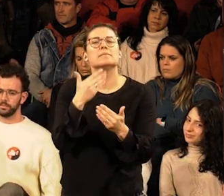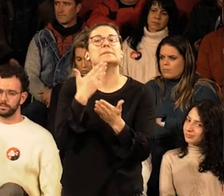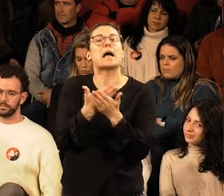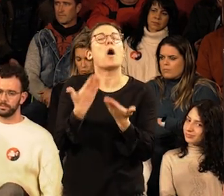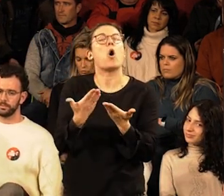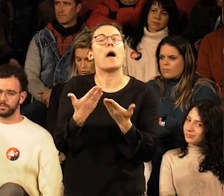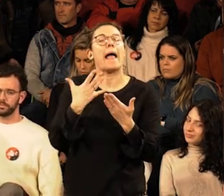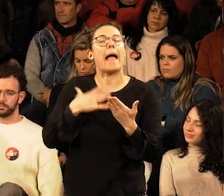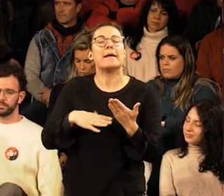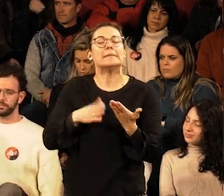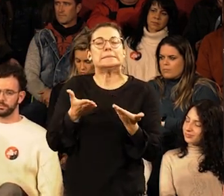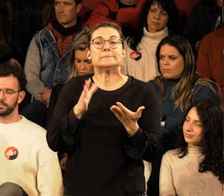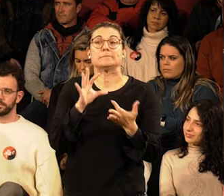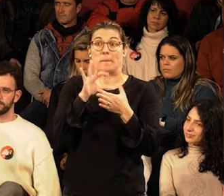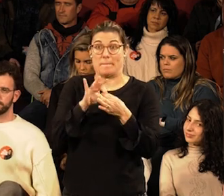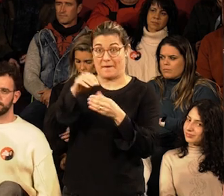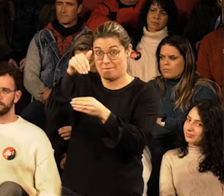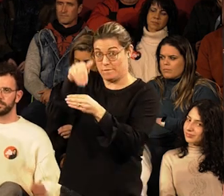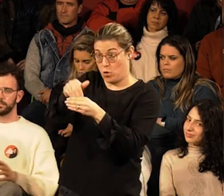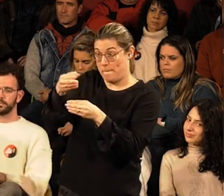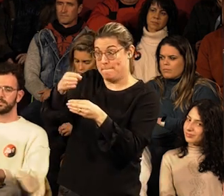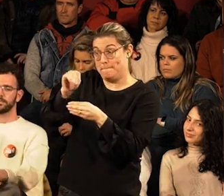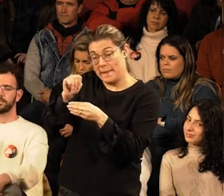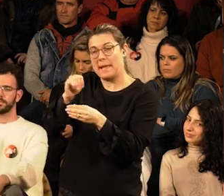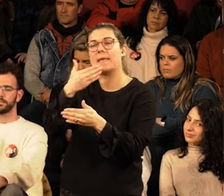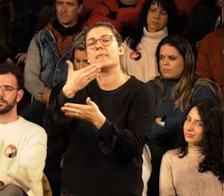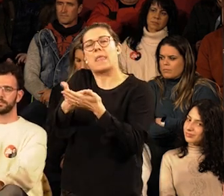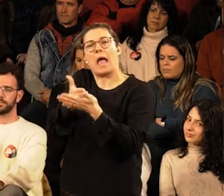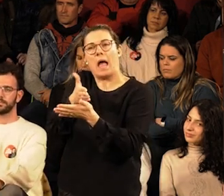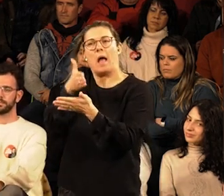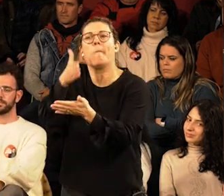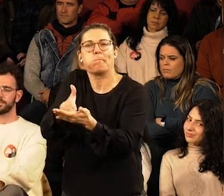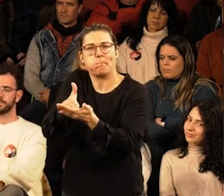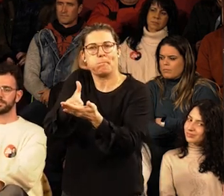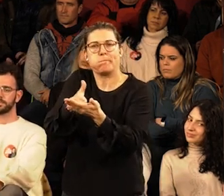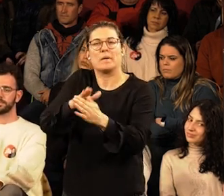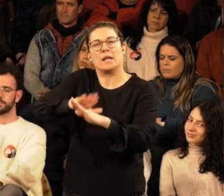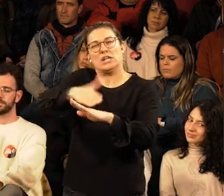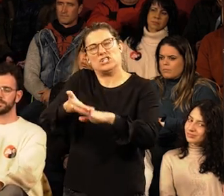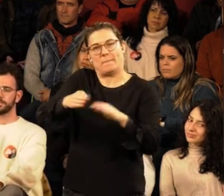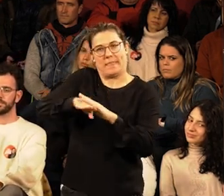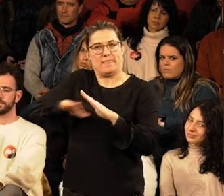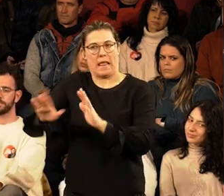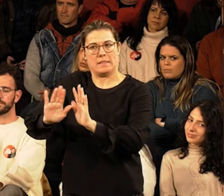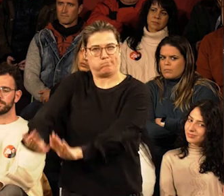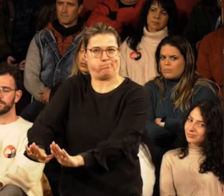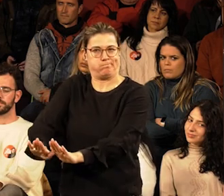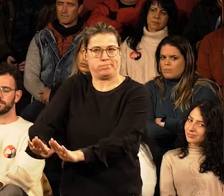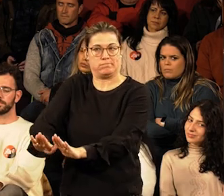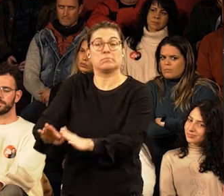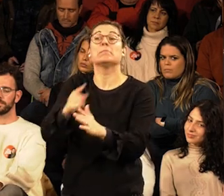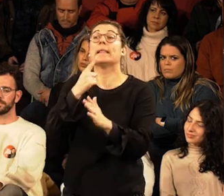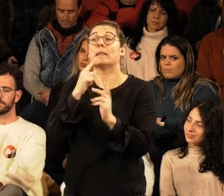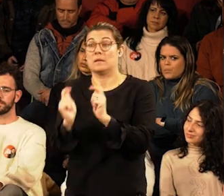pretexto de que votar PS era obstaculizar a Extrema direita entregando